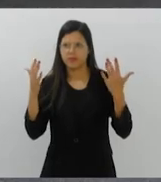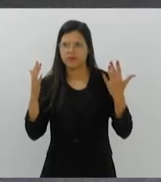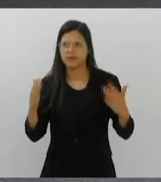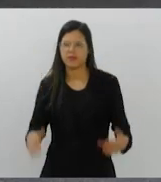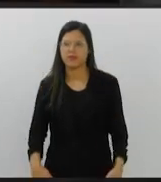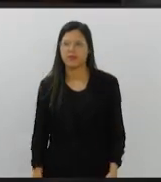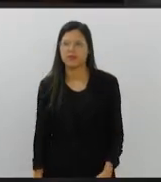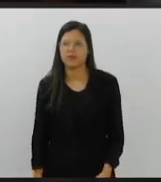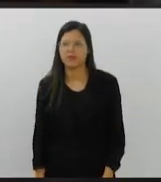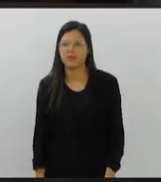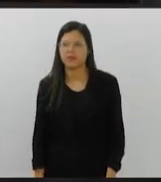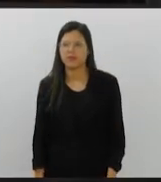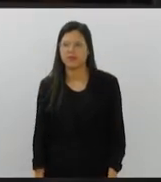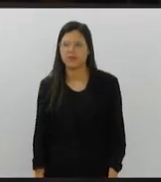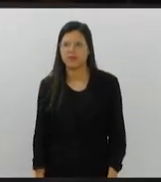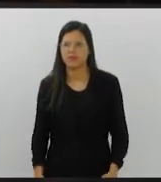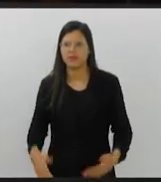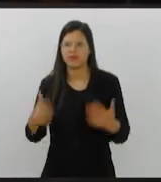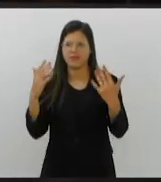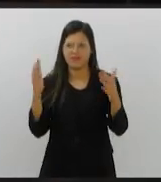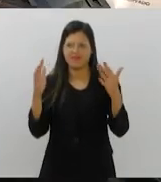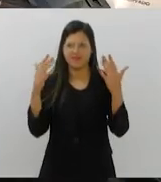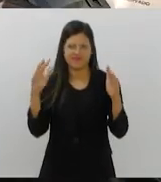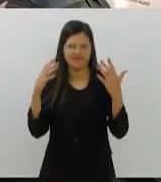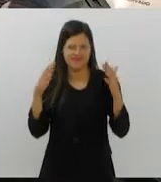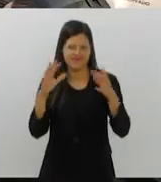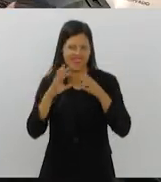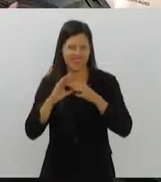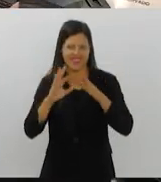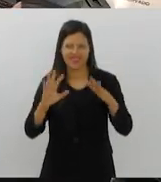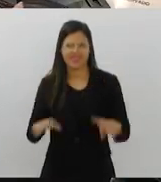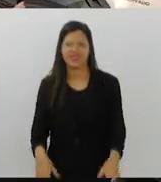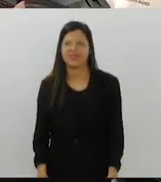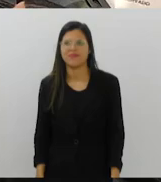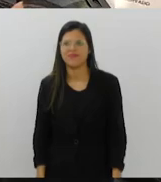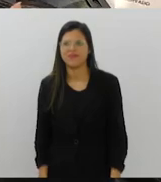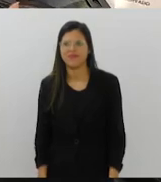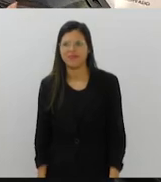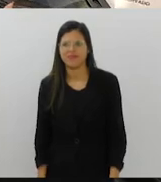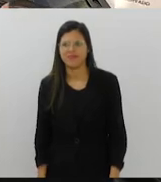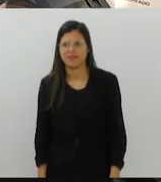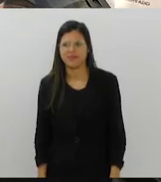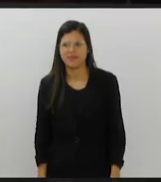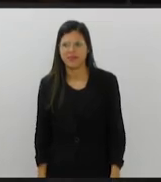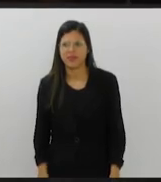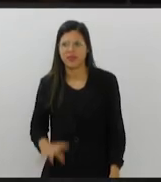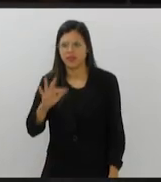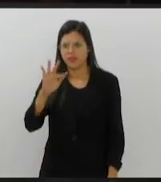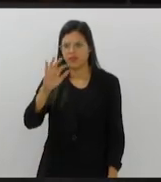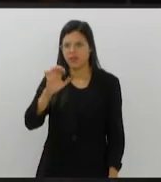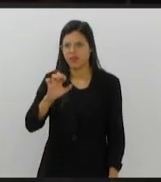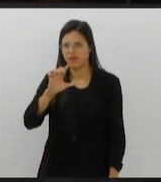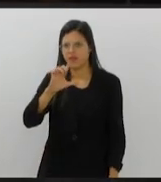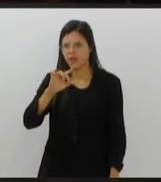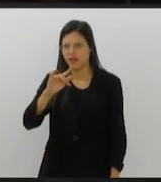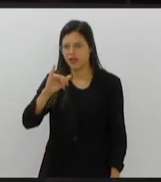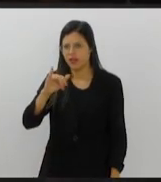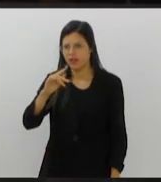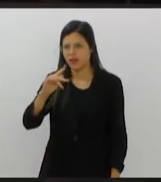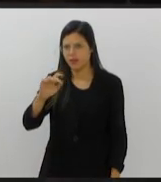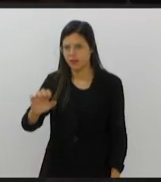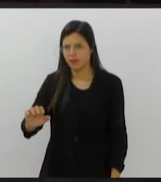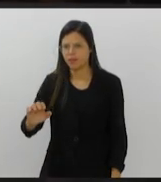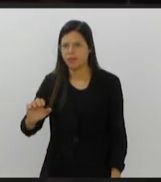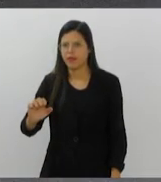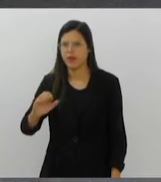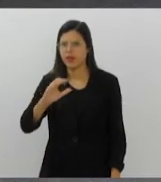Ainda podemos bater palma livremente. Felipe Ronilson Silva da Costa, cabo